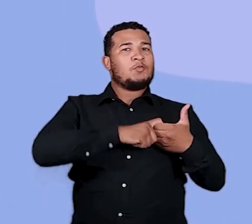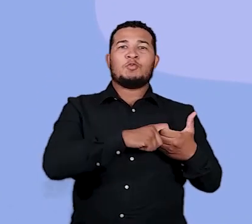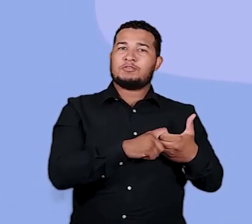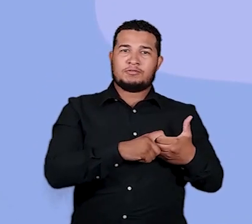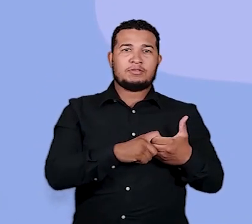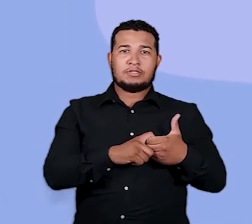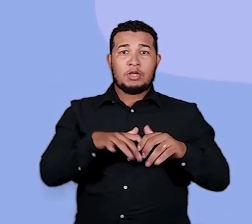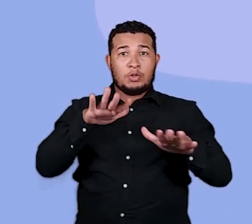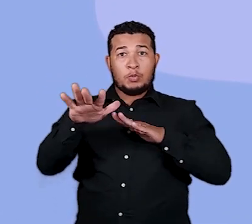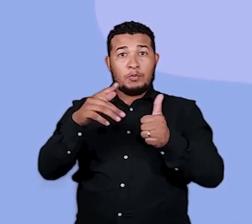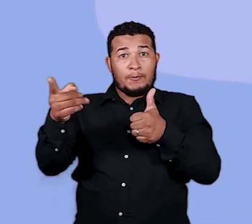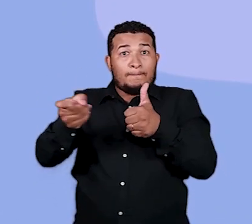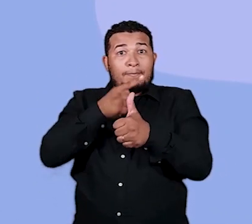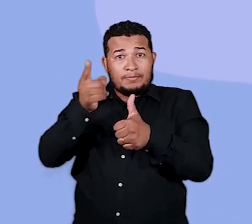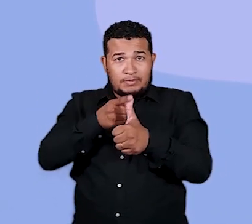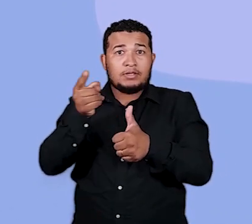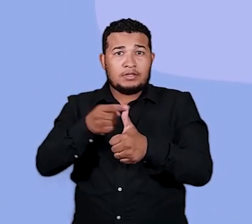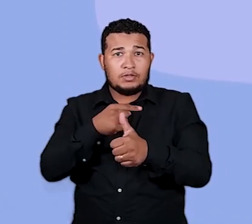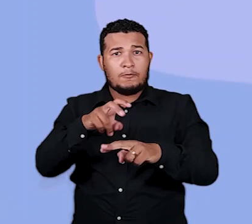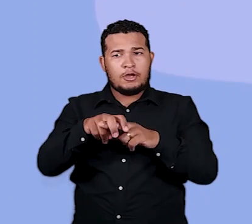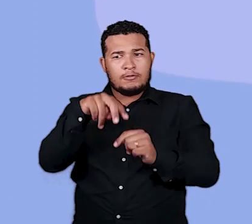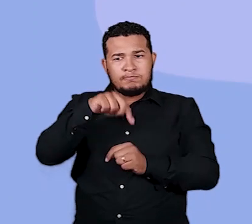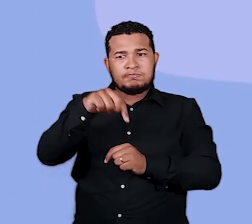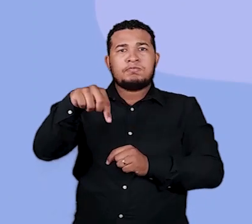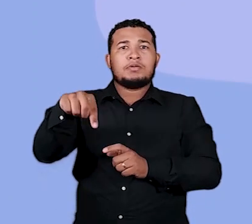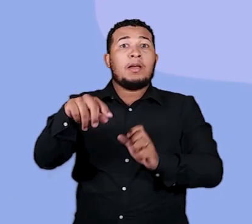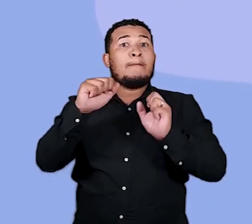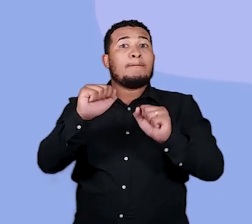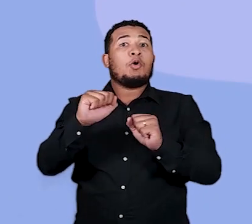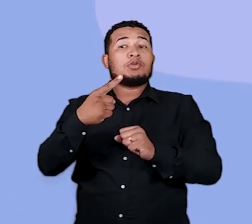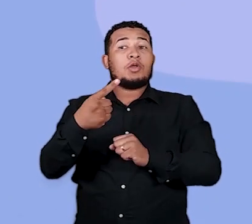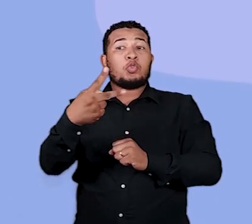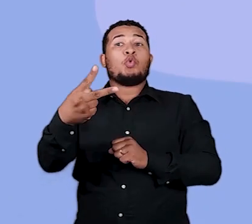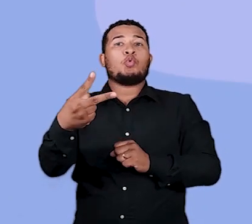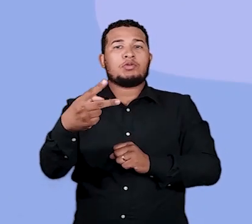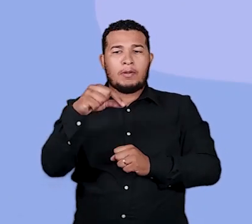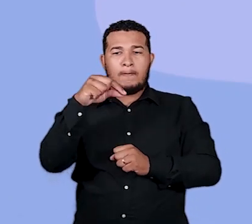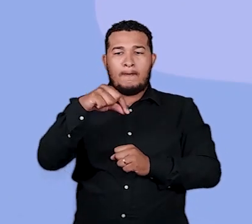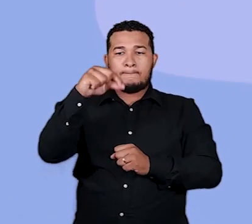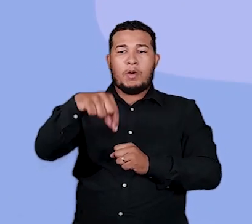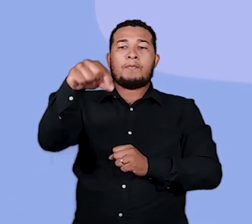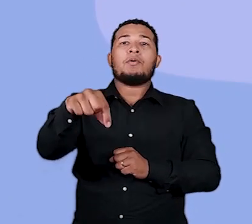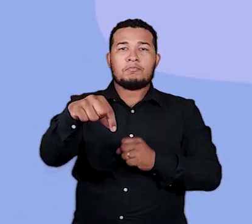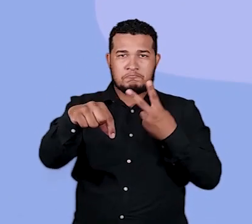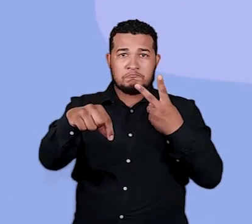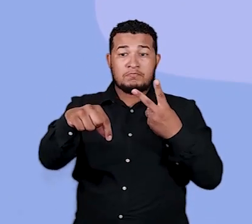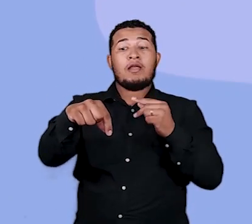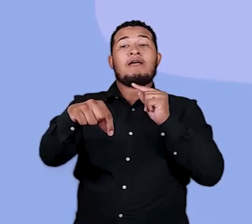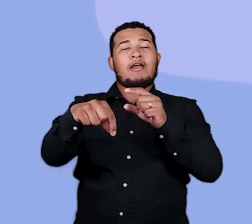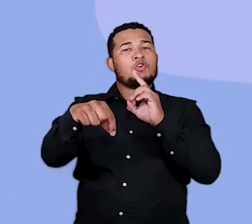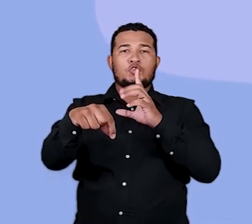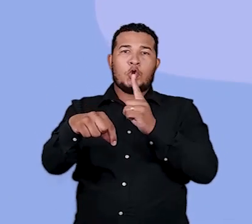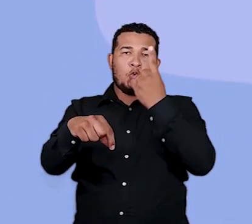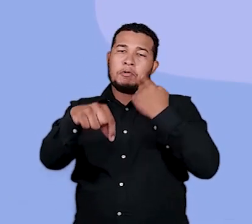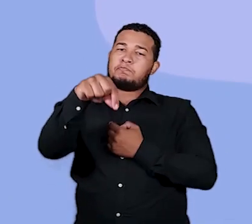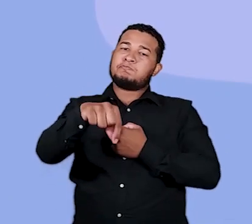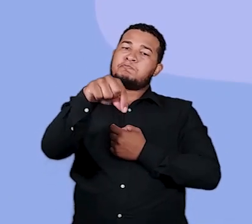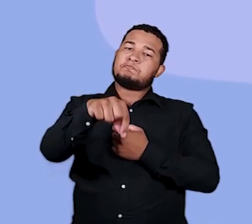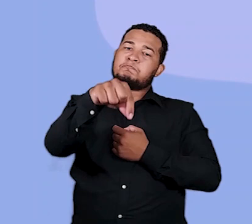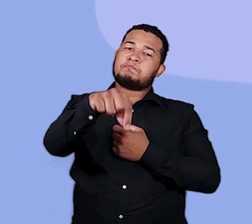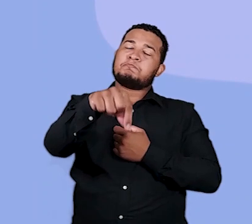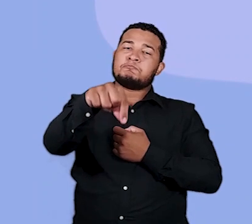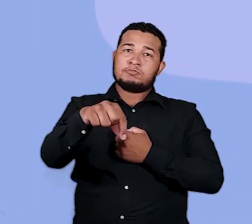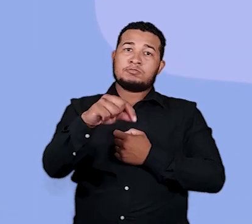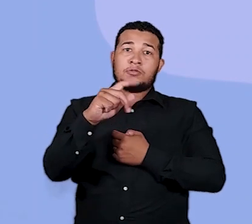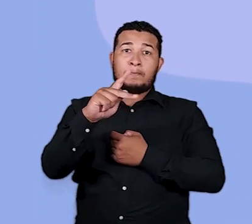de recuar. No primeiro movimento, a partir do ponto de partida, pode avançar 2 casas e a partir daí